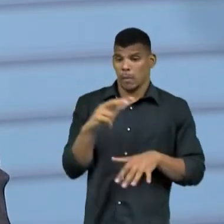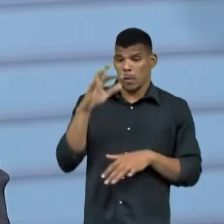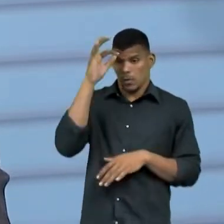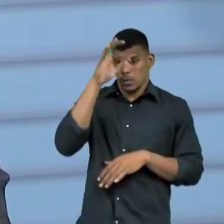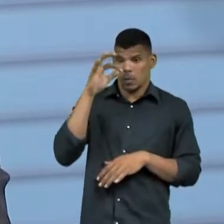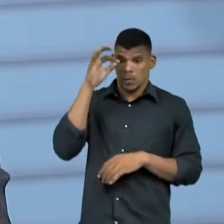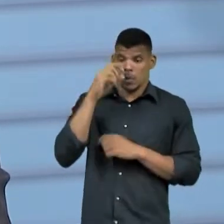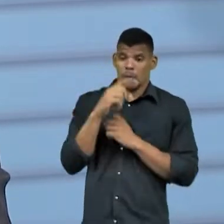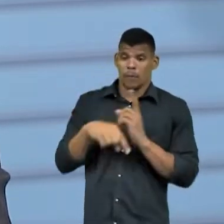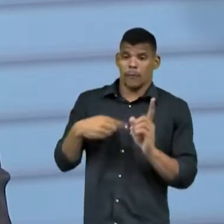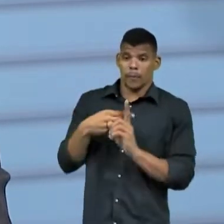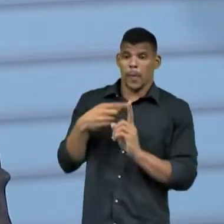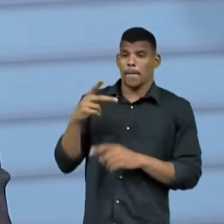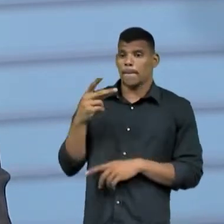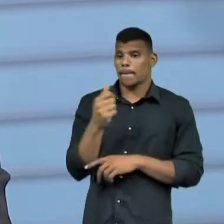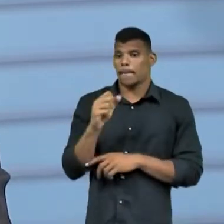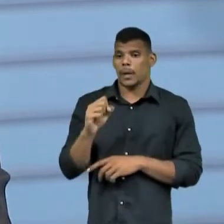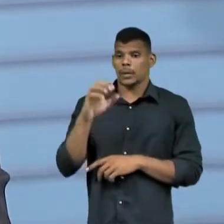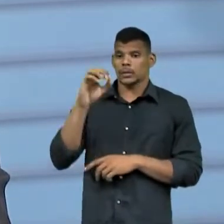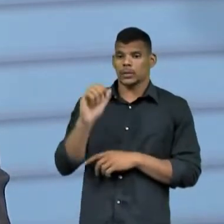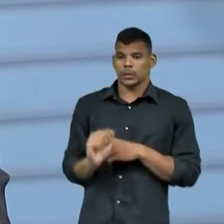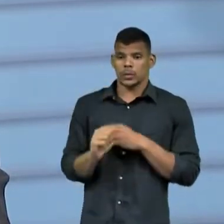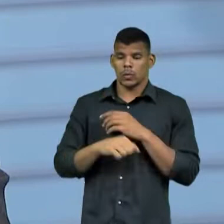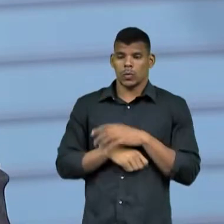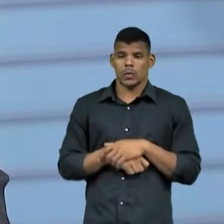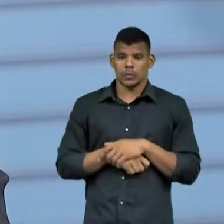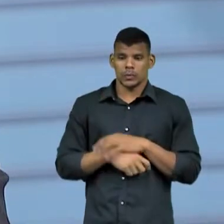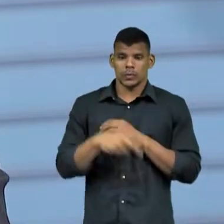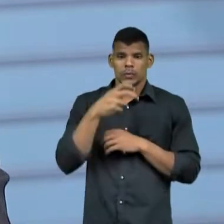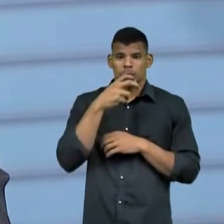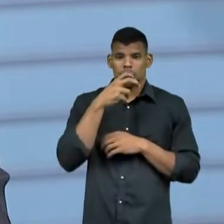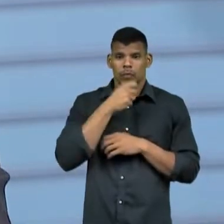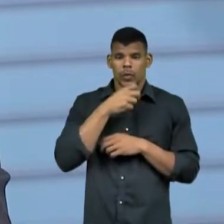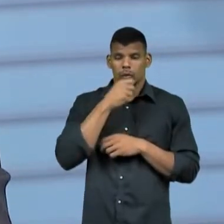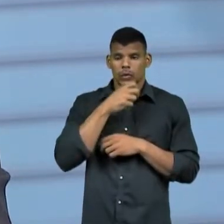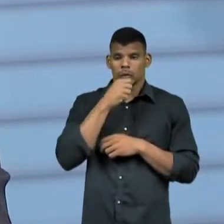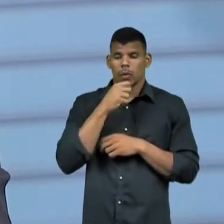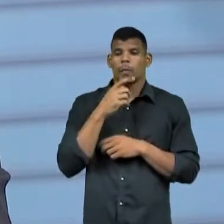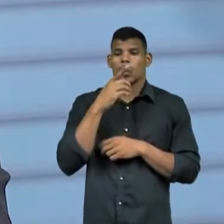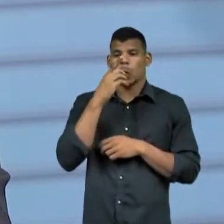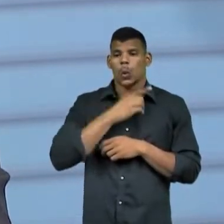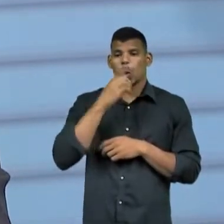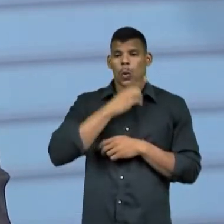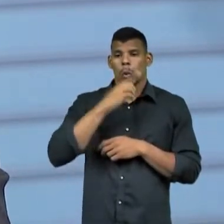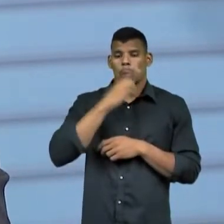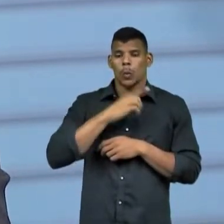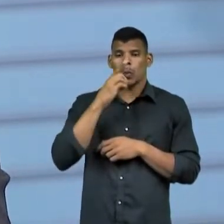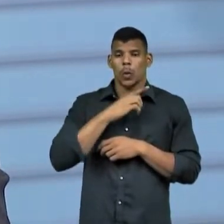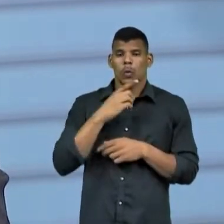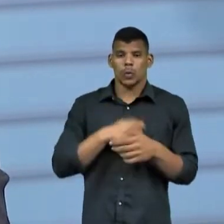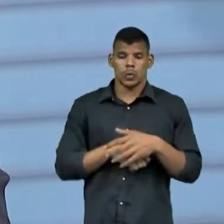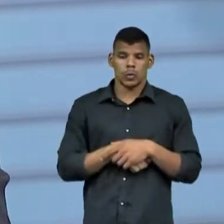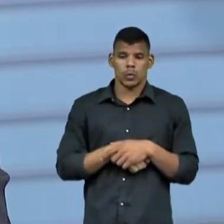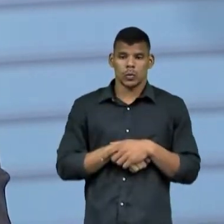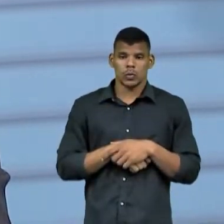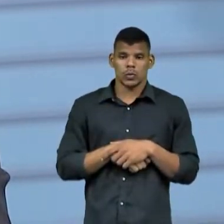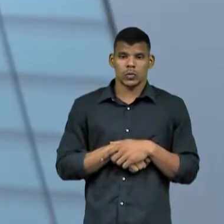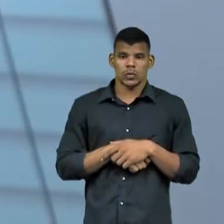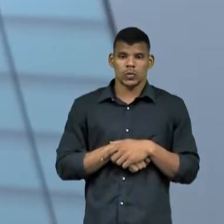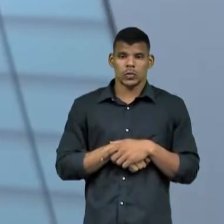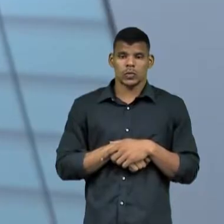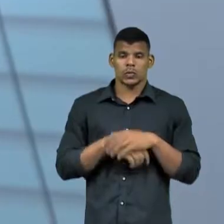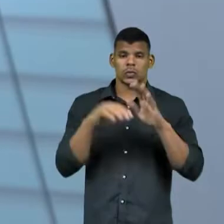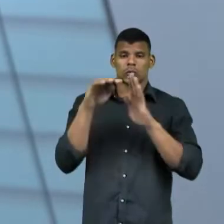a Páscoa hoje na sexta-feira da Paixão o sábado da vigília e o domingo da Ressurreição tá no ar o